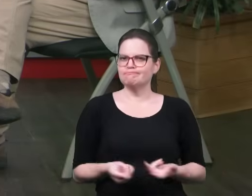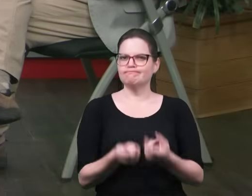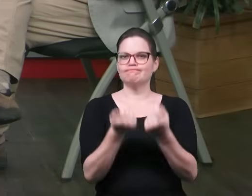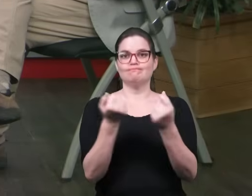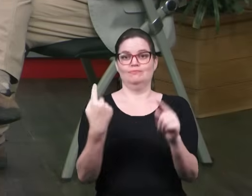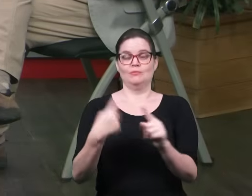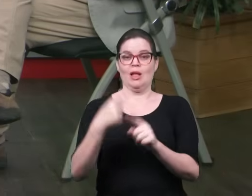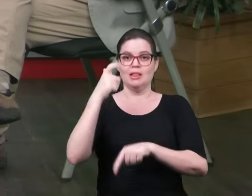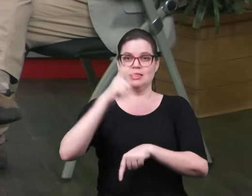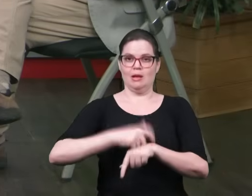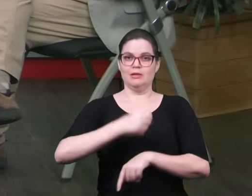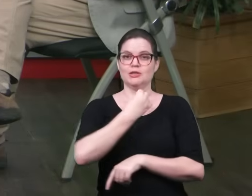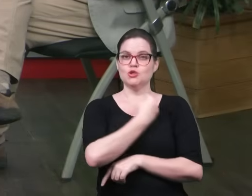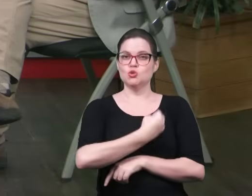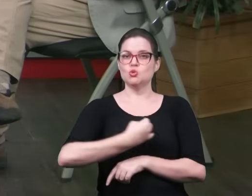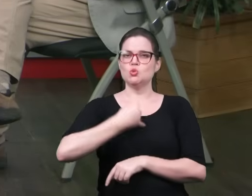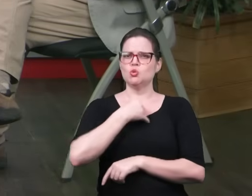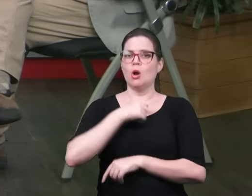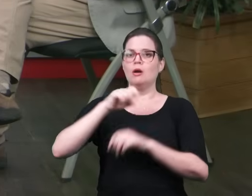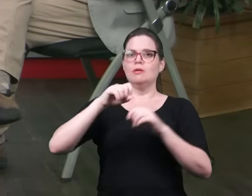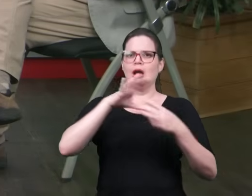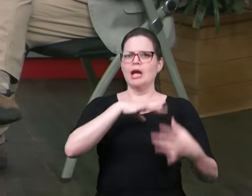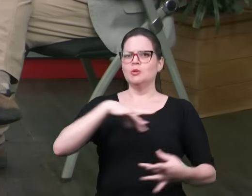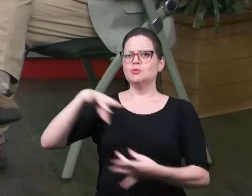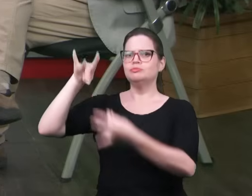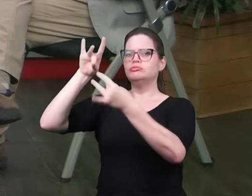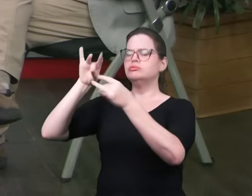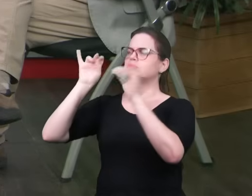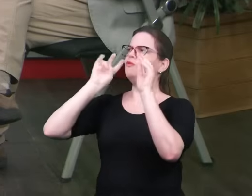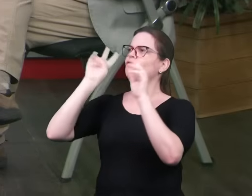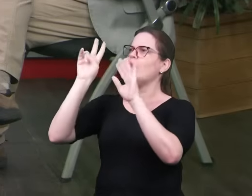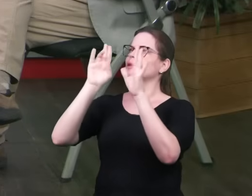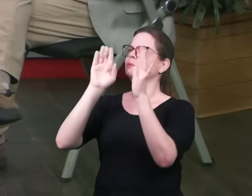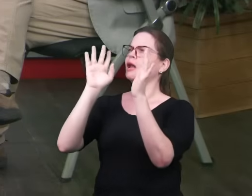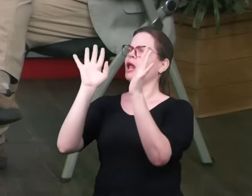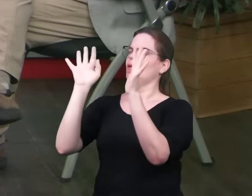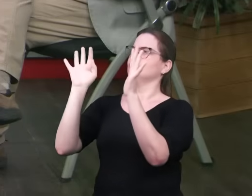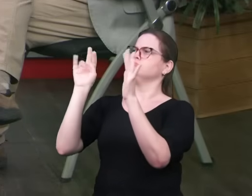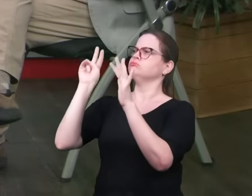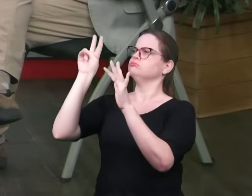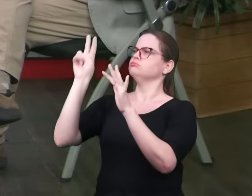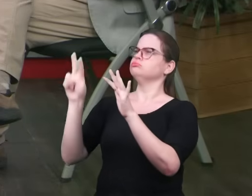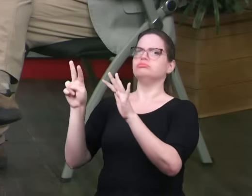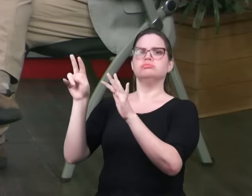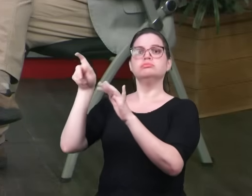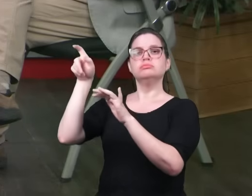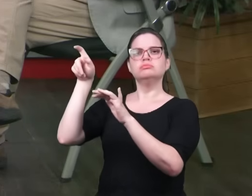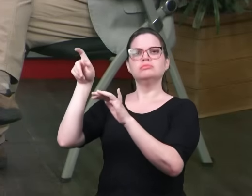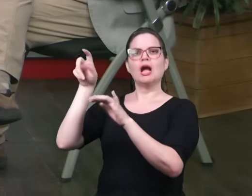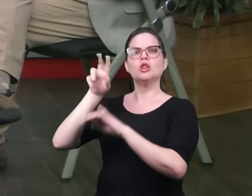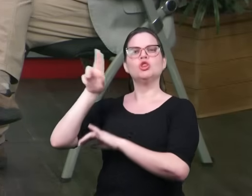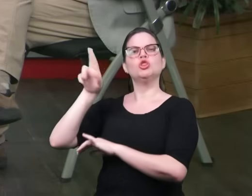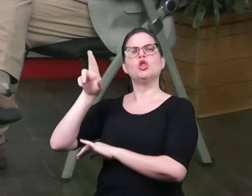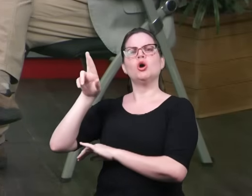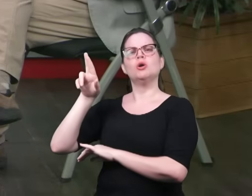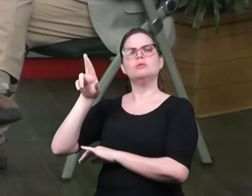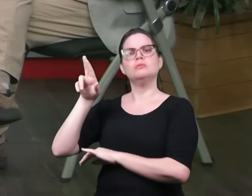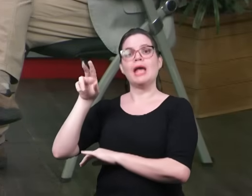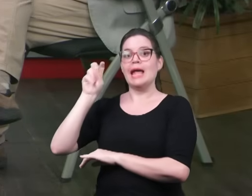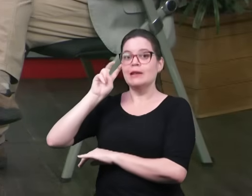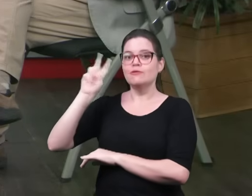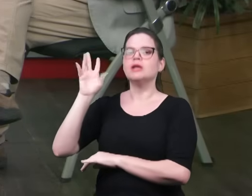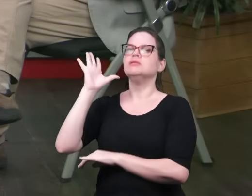João, neste momento, tem essa visão, o nome de quem ele vê, que era o